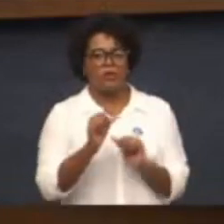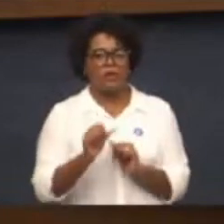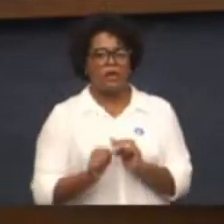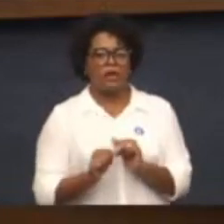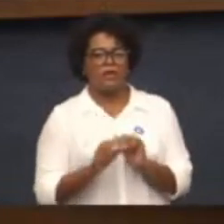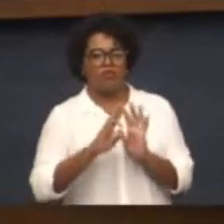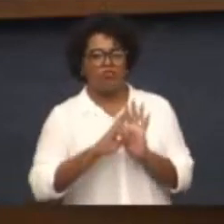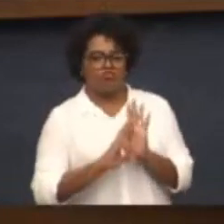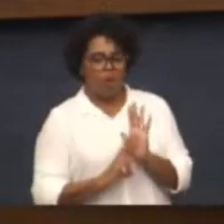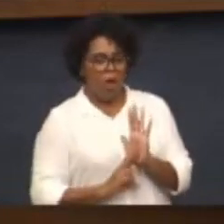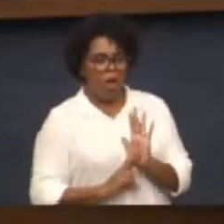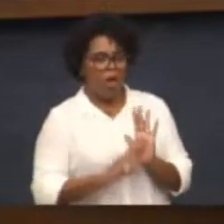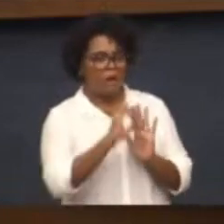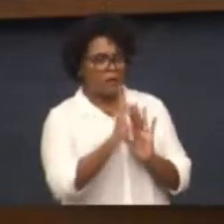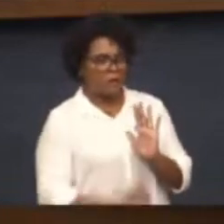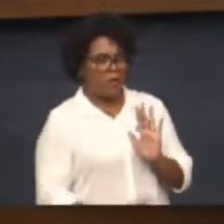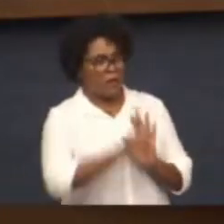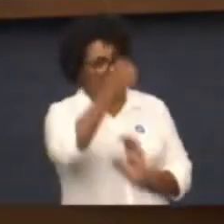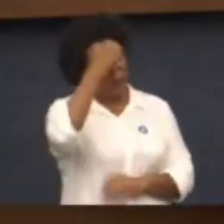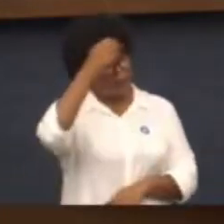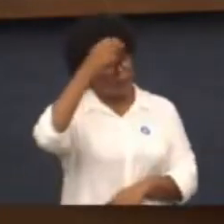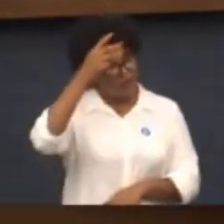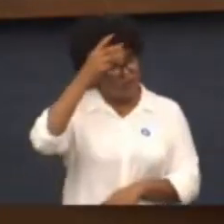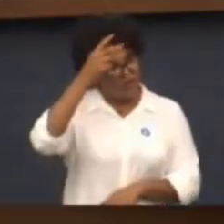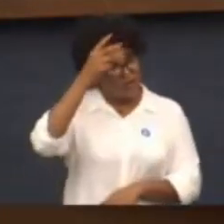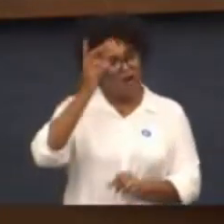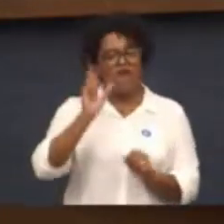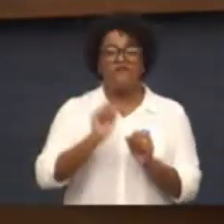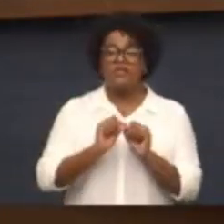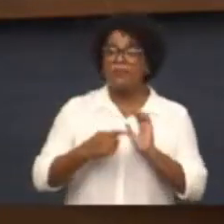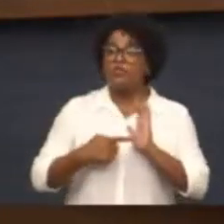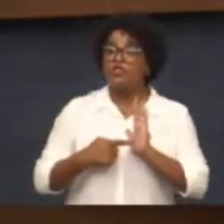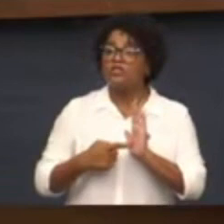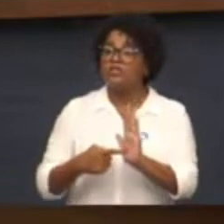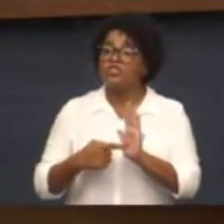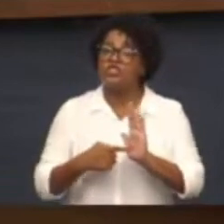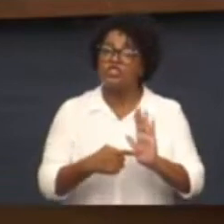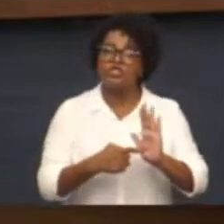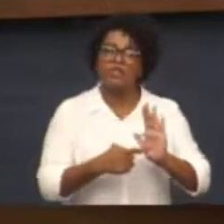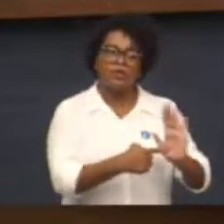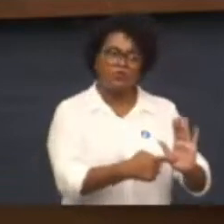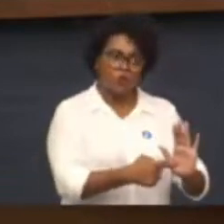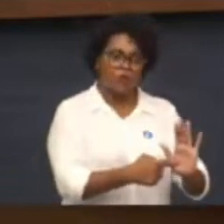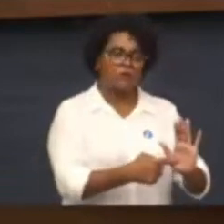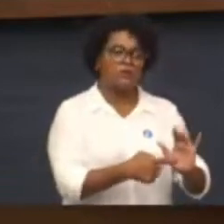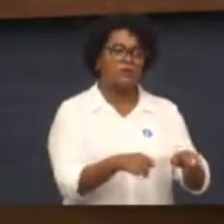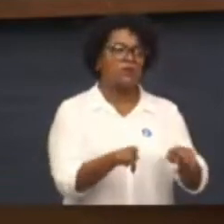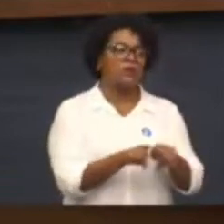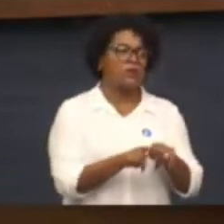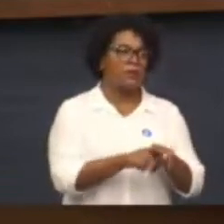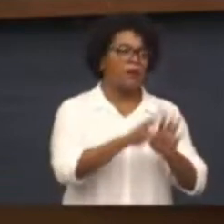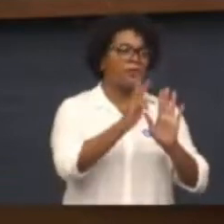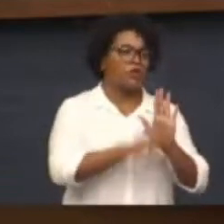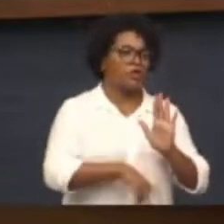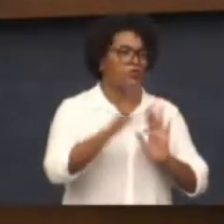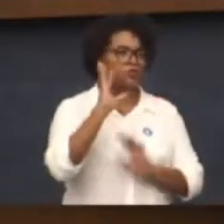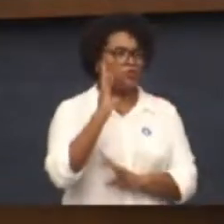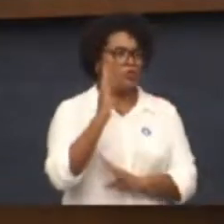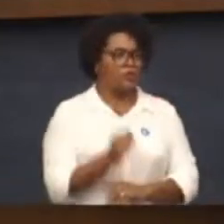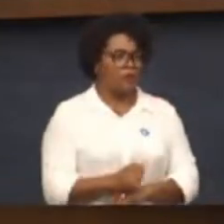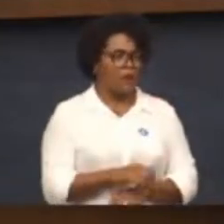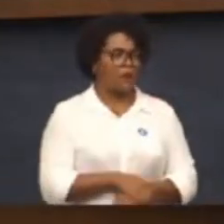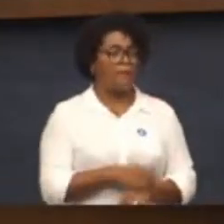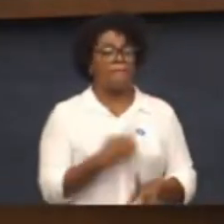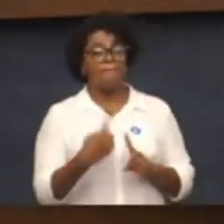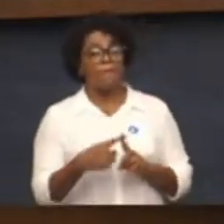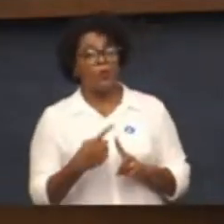regulamentos e decretos da prefeitura. Assim, fizemos indicações e, junto a essas indicações, o projeto de resolução, justamente